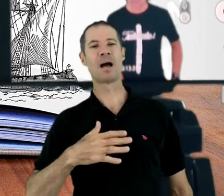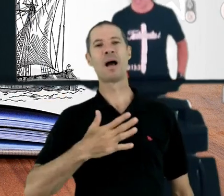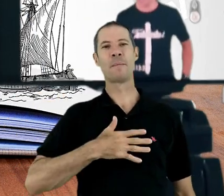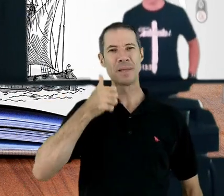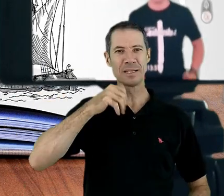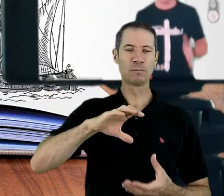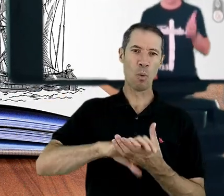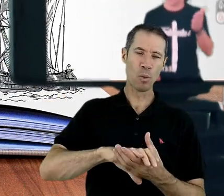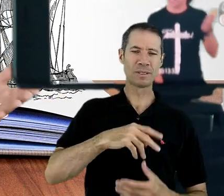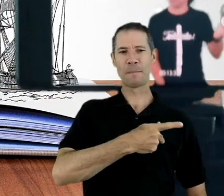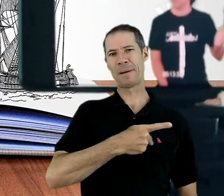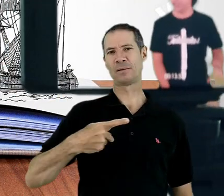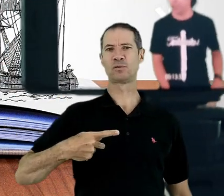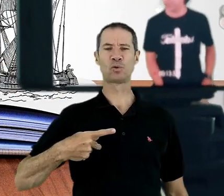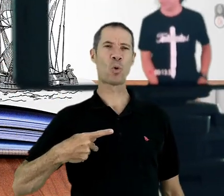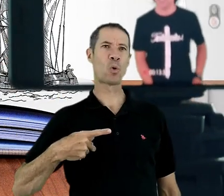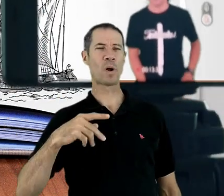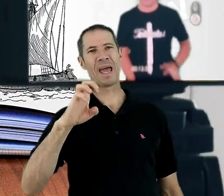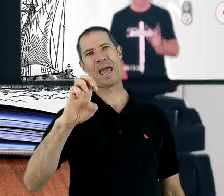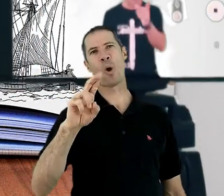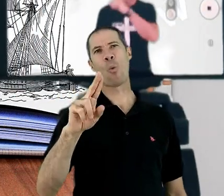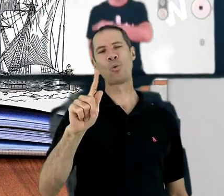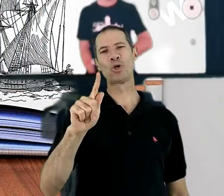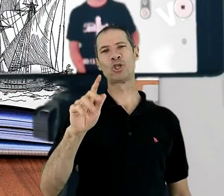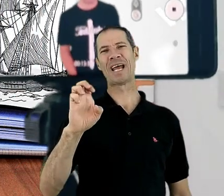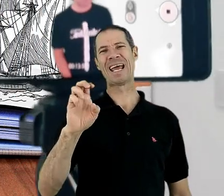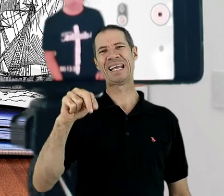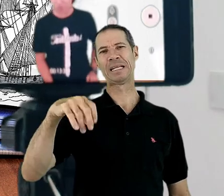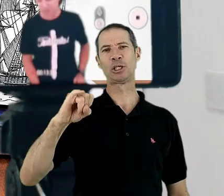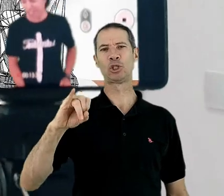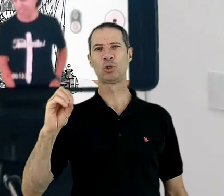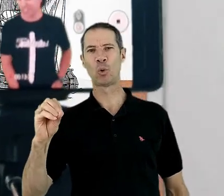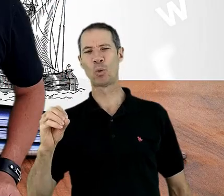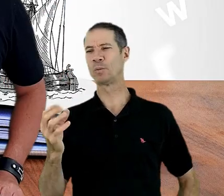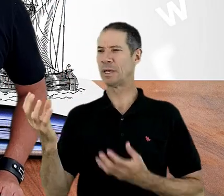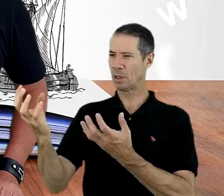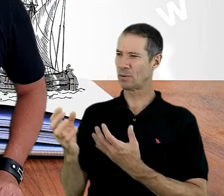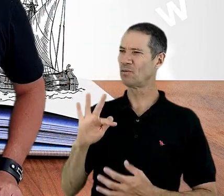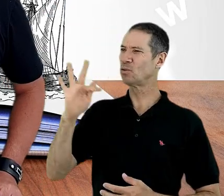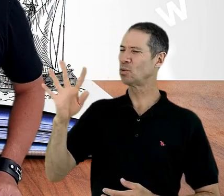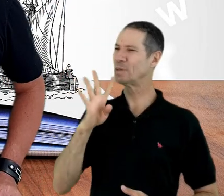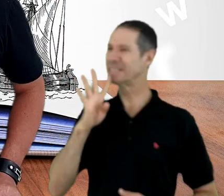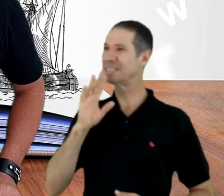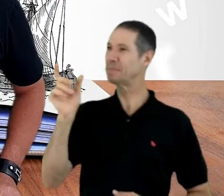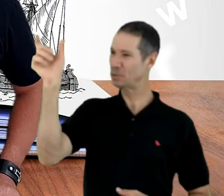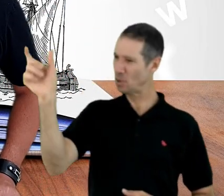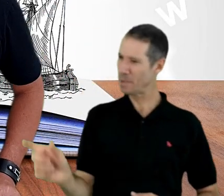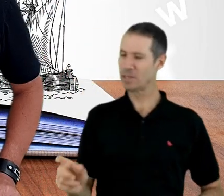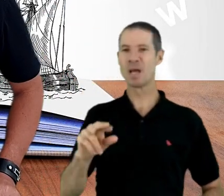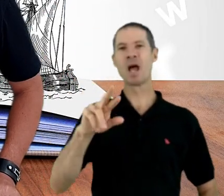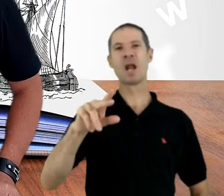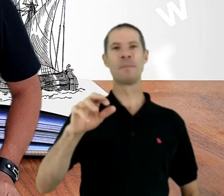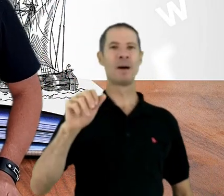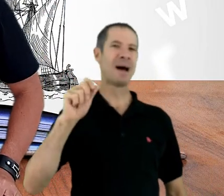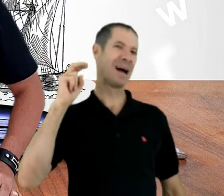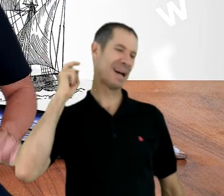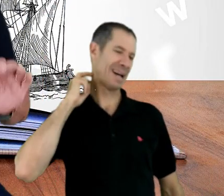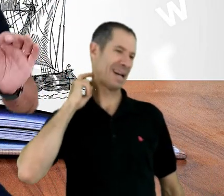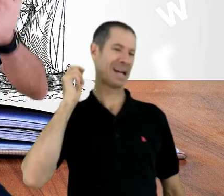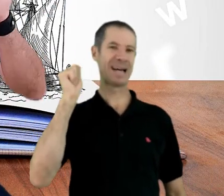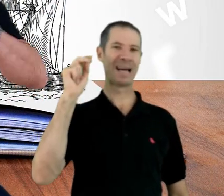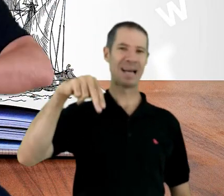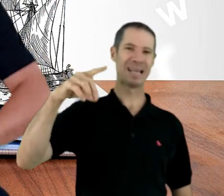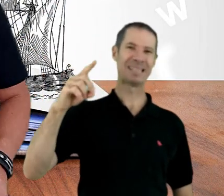Eugênio, muito obrigado, meu querido. Ainda preciso te conhecer pessoalmente. A nossa irmã Andréia e o